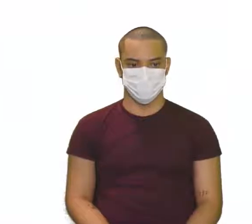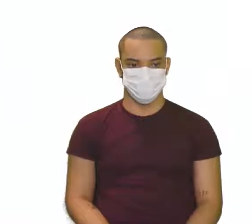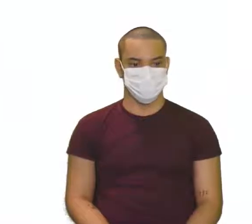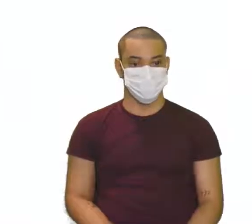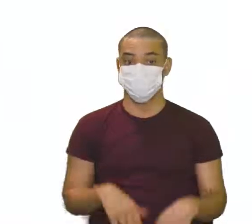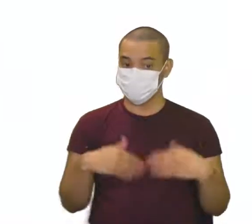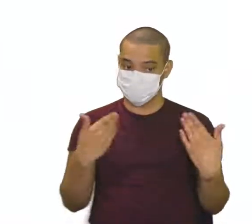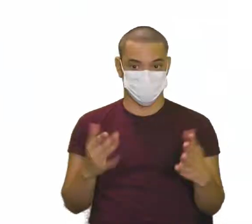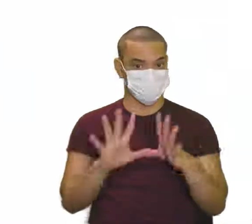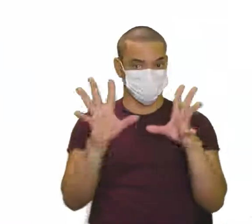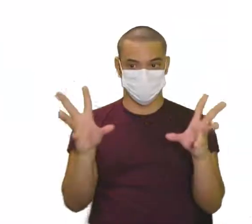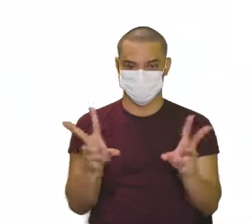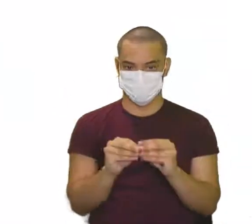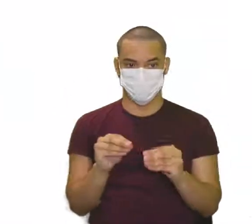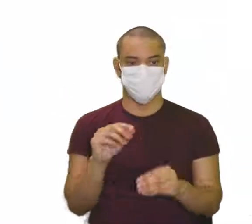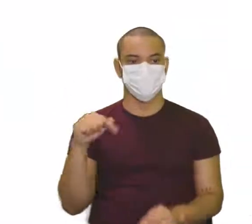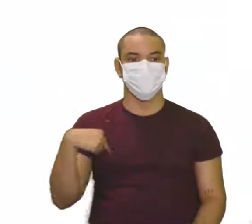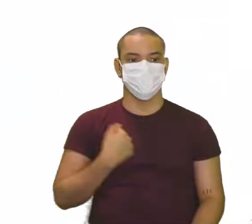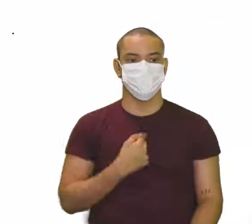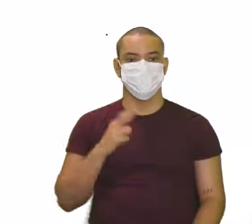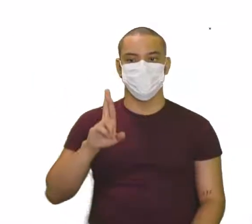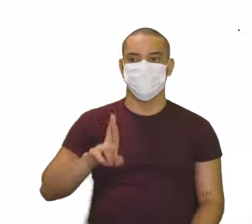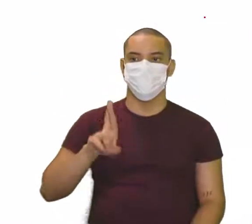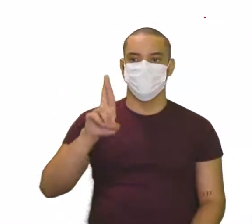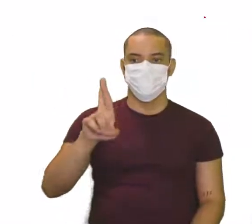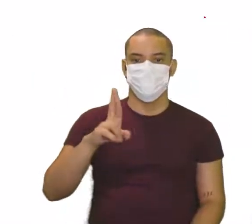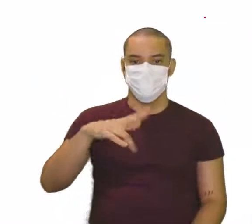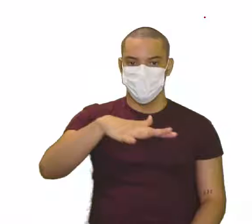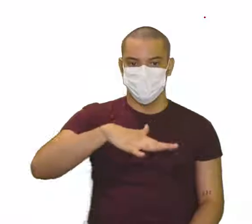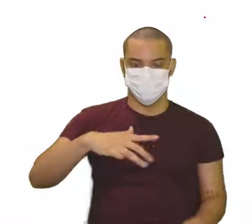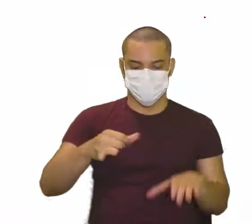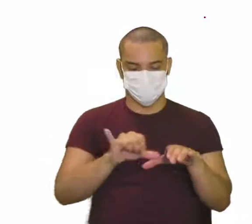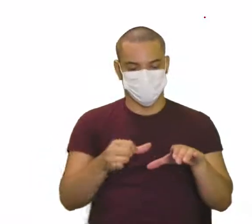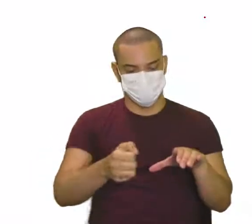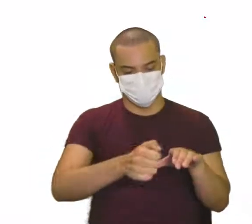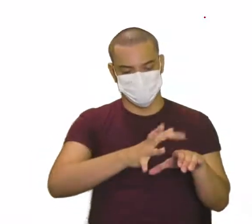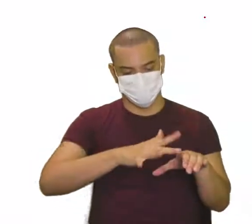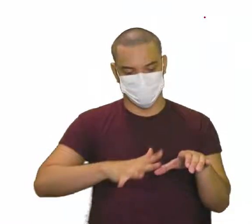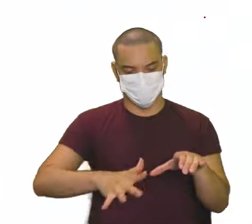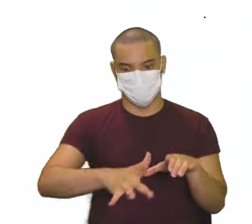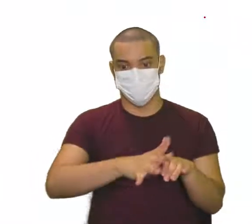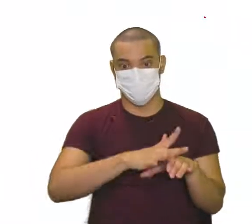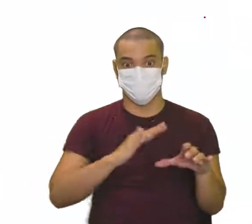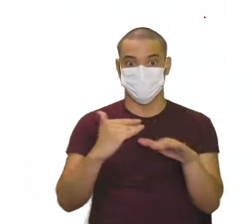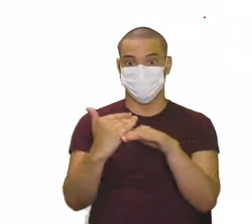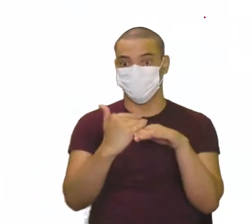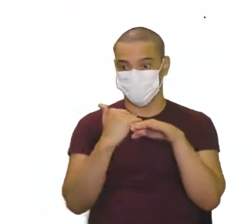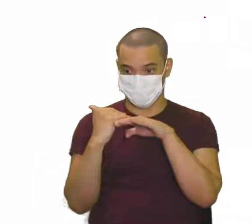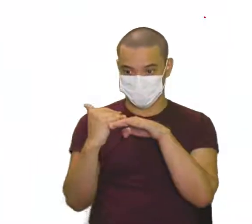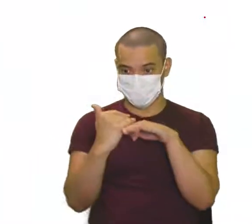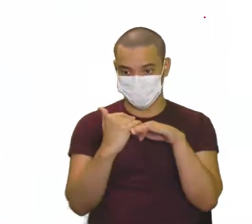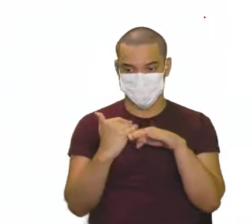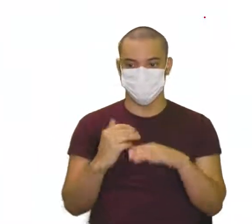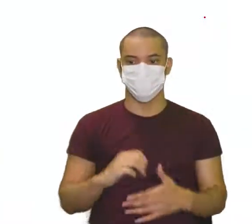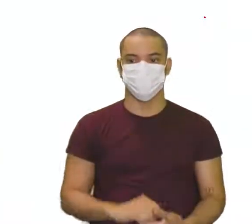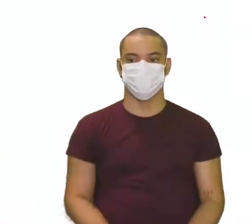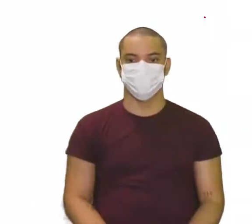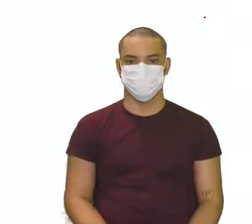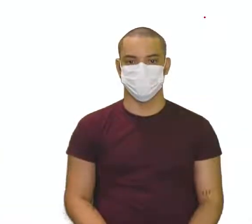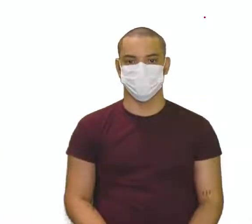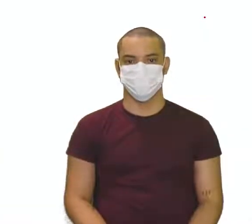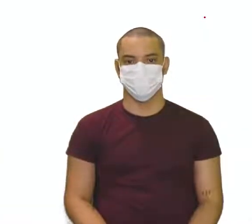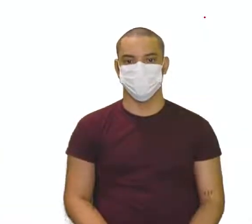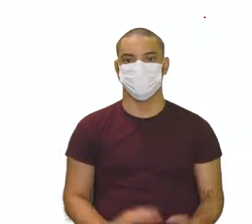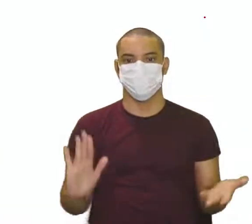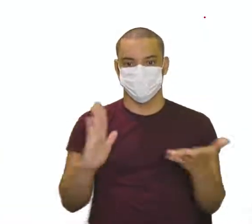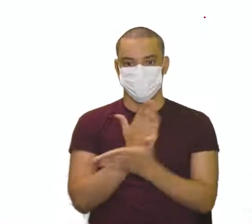Então tá aí, pessoal, para a gente representar o nosso campo magnético uniforme, tá? E aqui a gente colocou